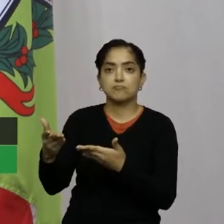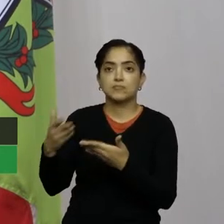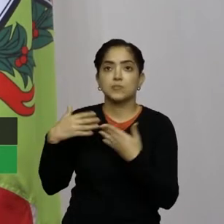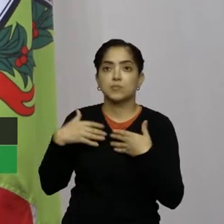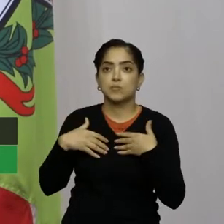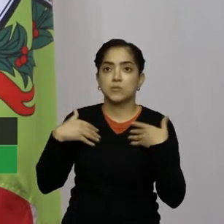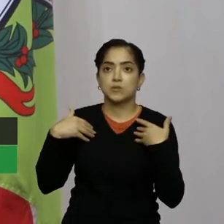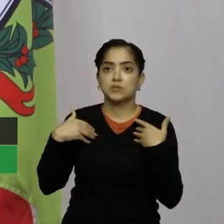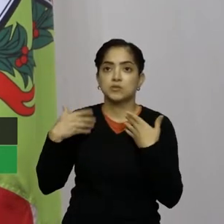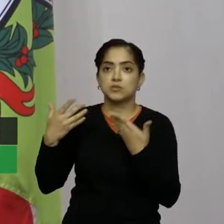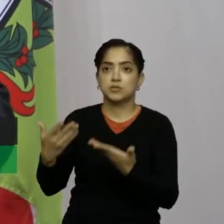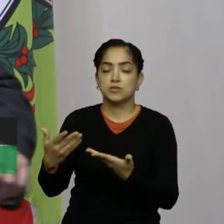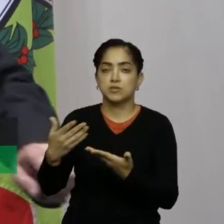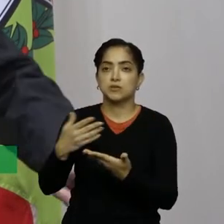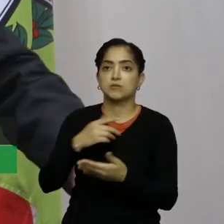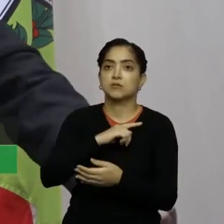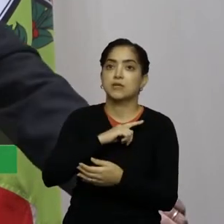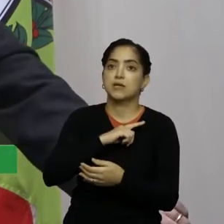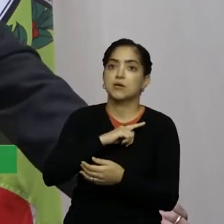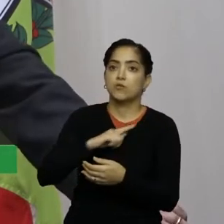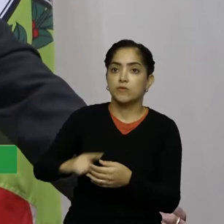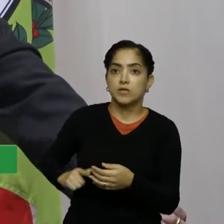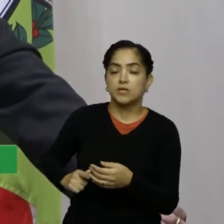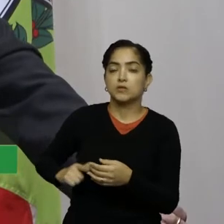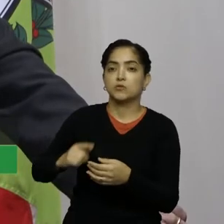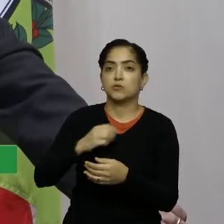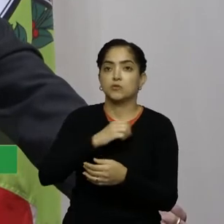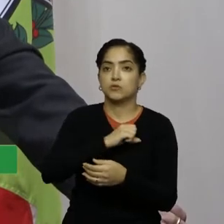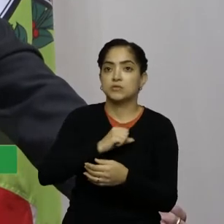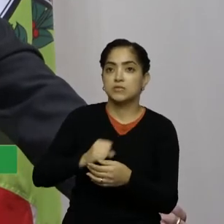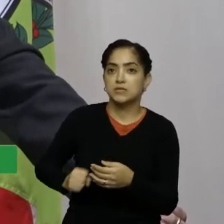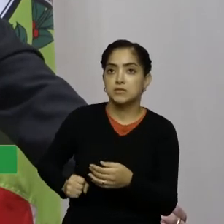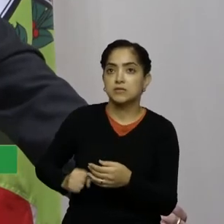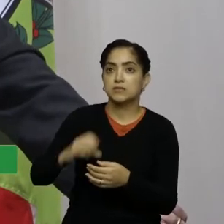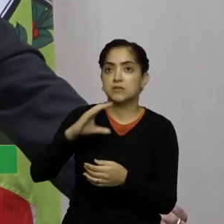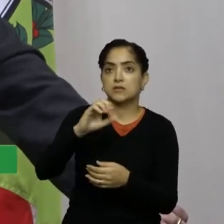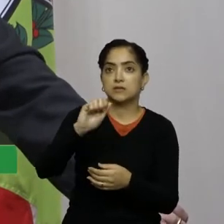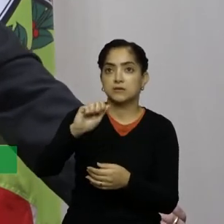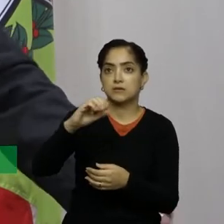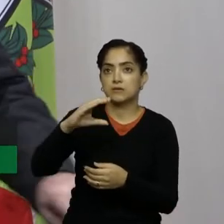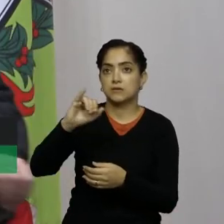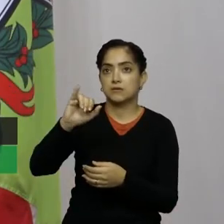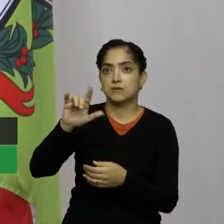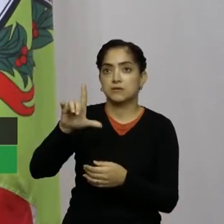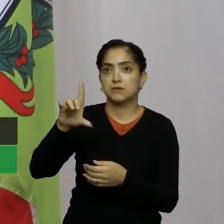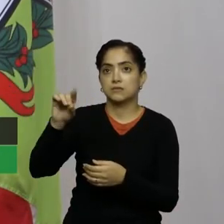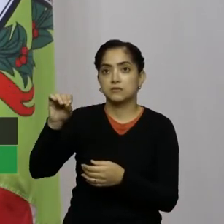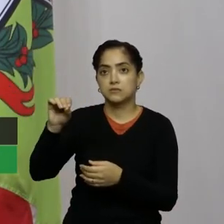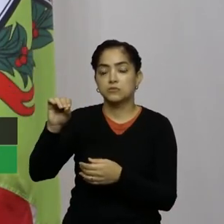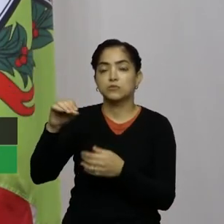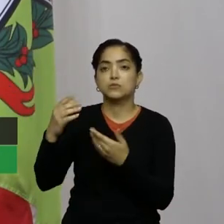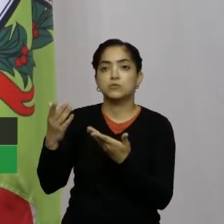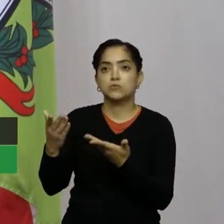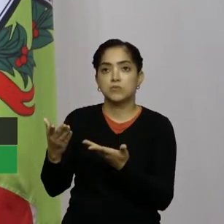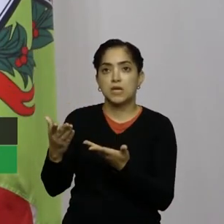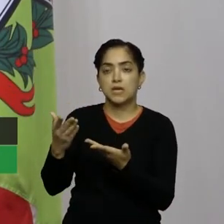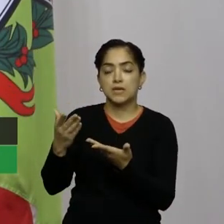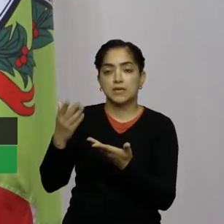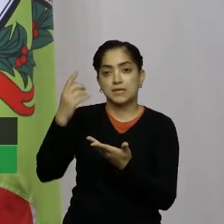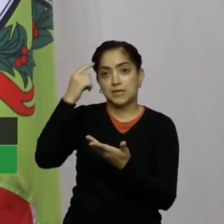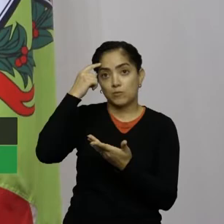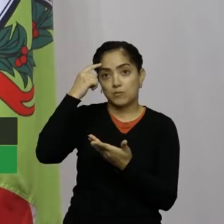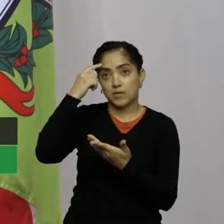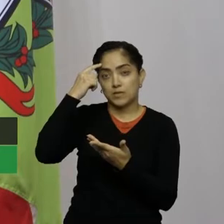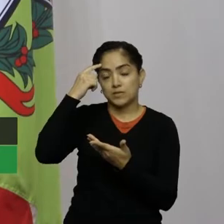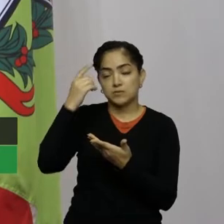Deputado Valdir cobalchini cobrou que se cumpra o prazo mais recente anunciado pela até litoral empresa que administra a obra com previsão de término